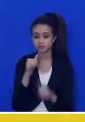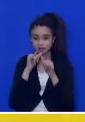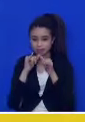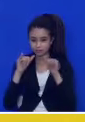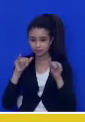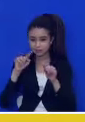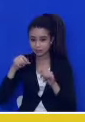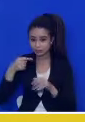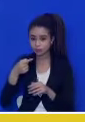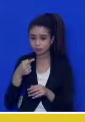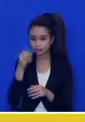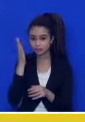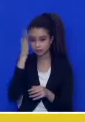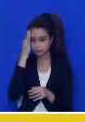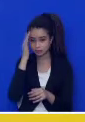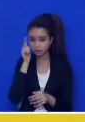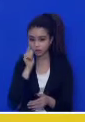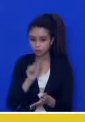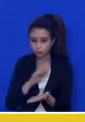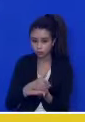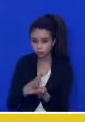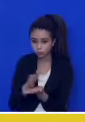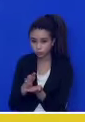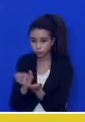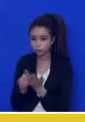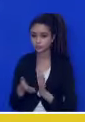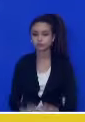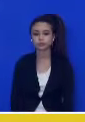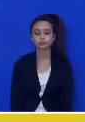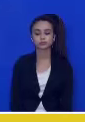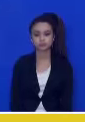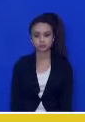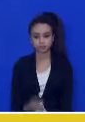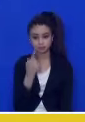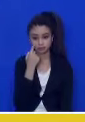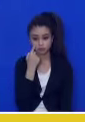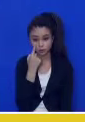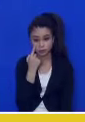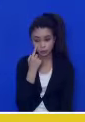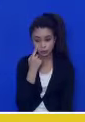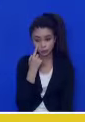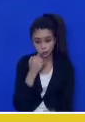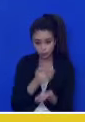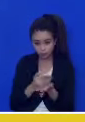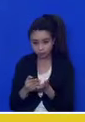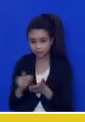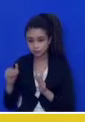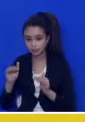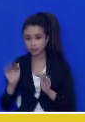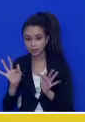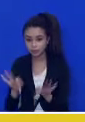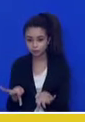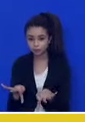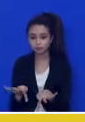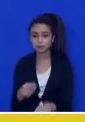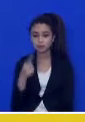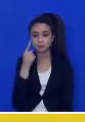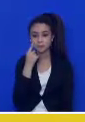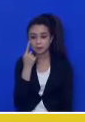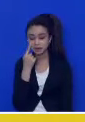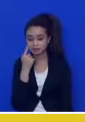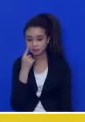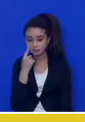entre as apostas vencedoras dos prêmios fixos. Fique de olho na sua aposta do início ao fim do sorteio. Para conferir, validar